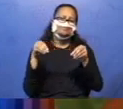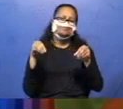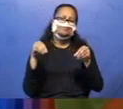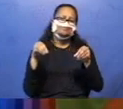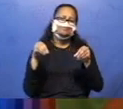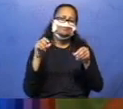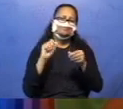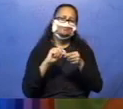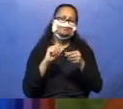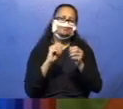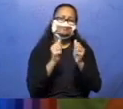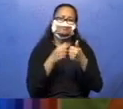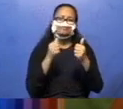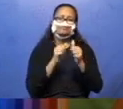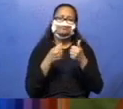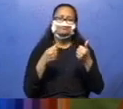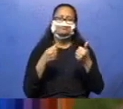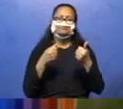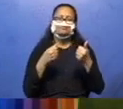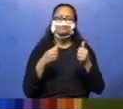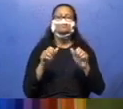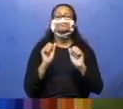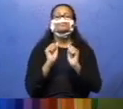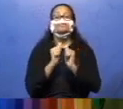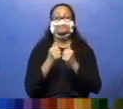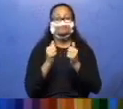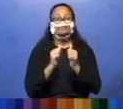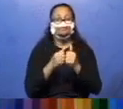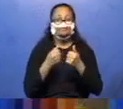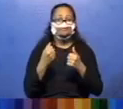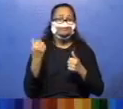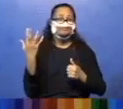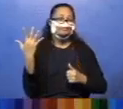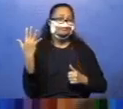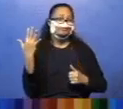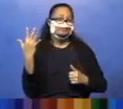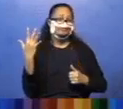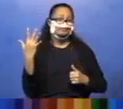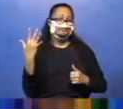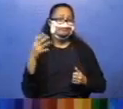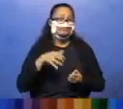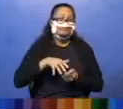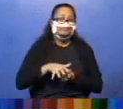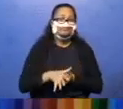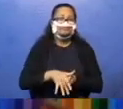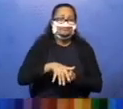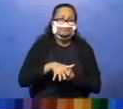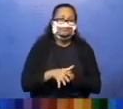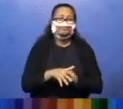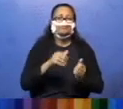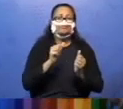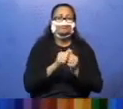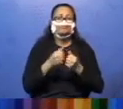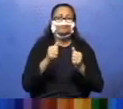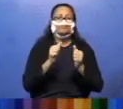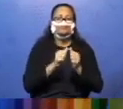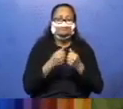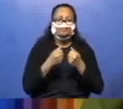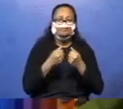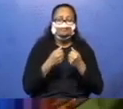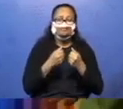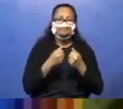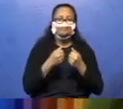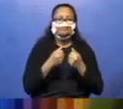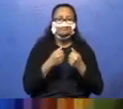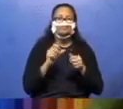o pão. O pão e a mão. Para fazer o pão tem que, ó, sovar, sova daqui, sova de lá.